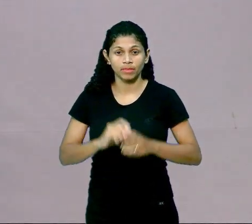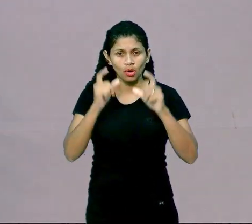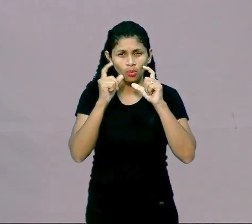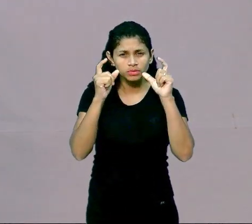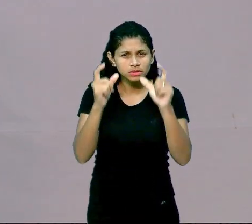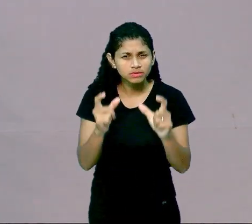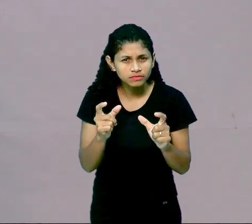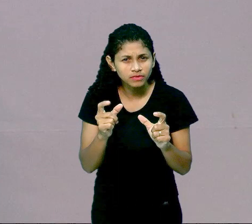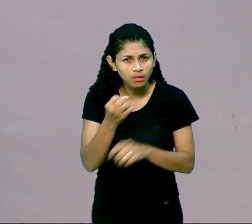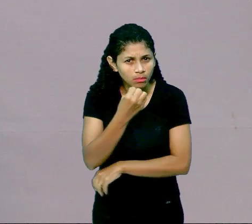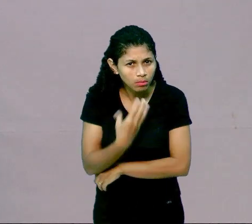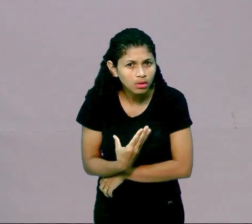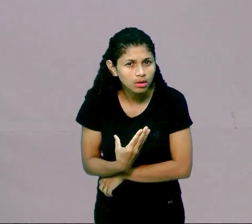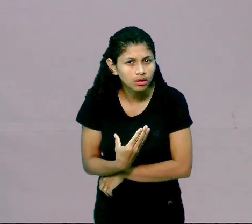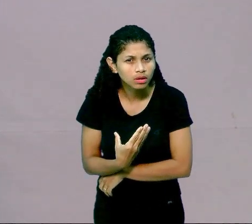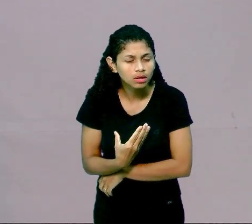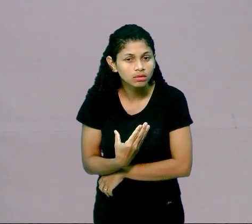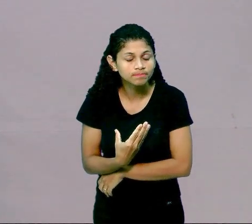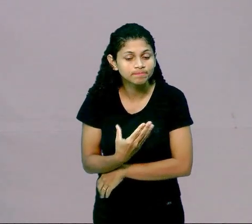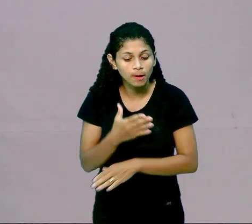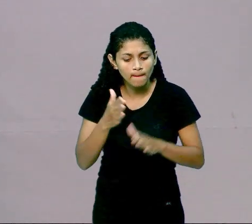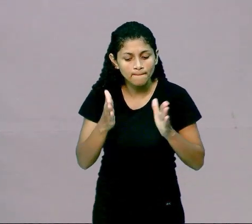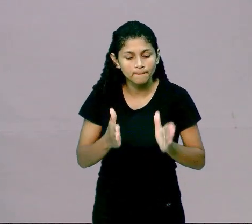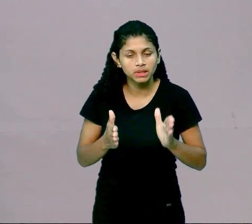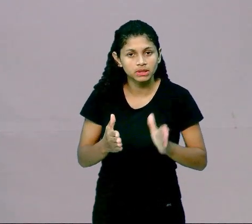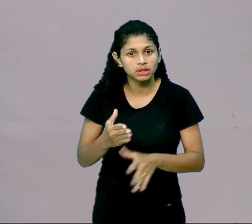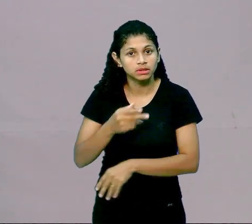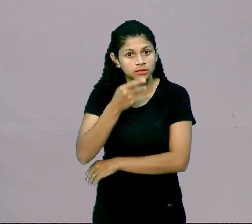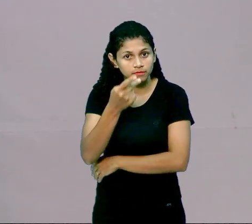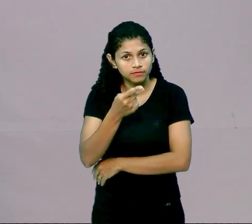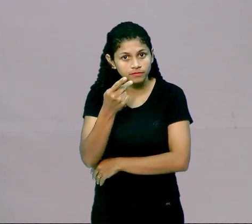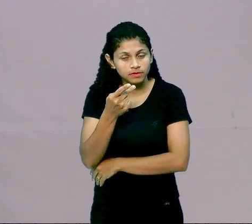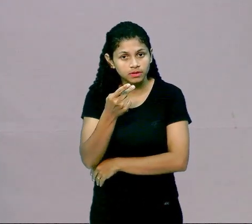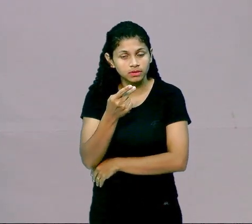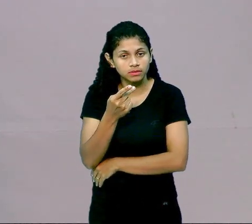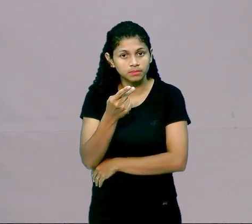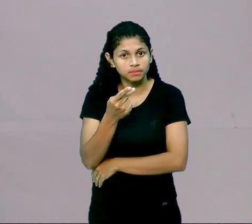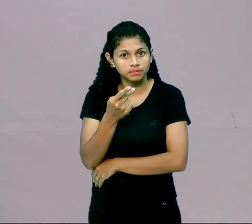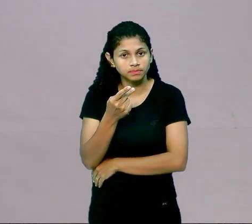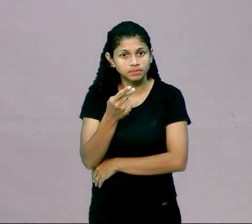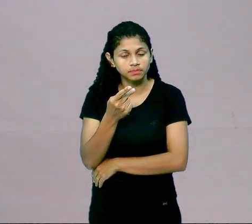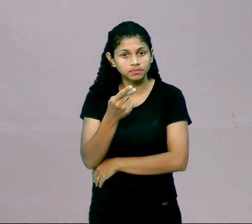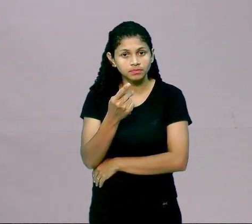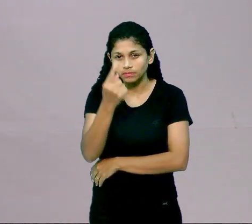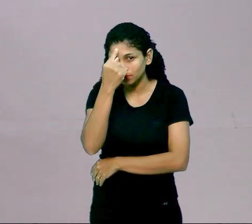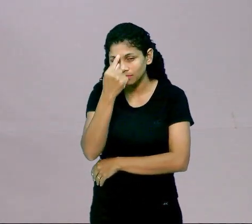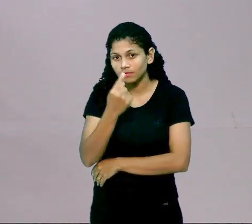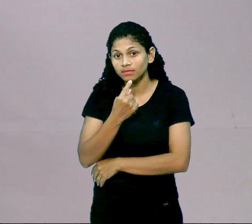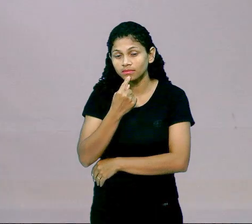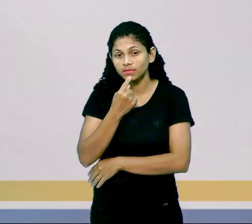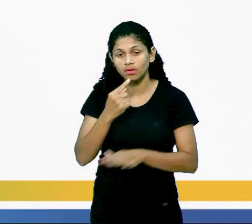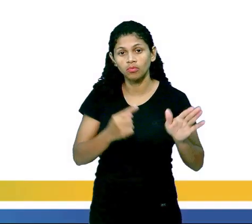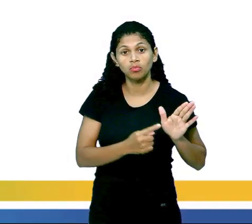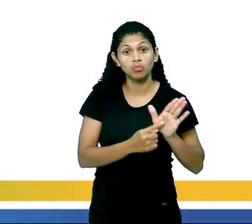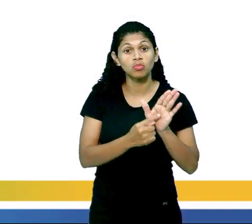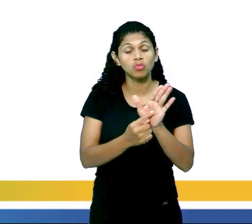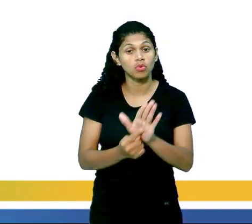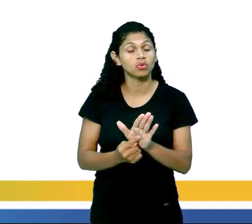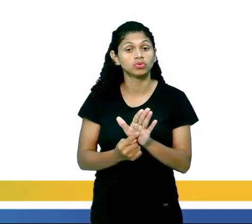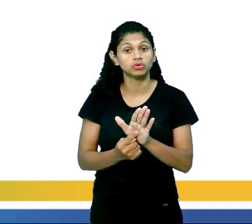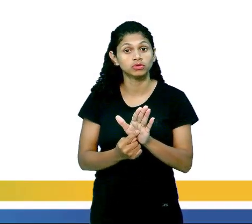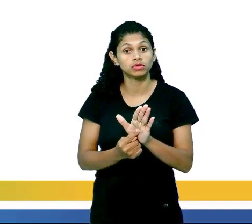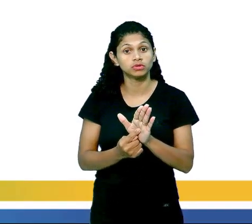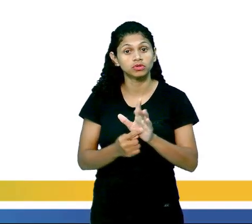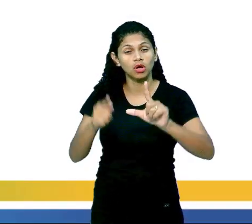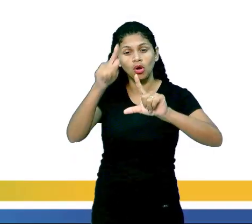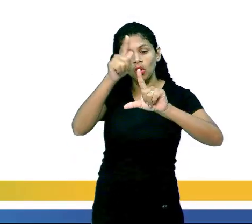Observaram bem que naquela parte que a gente fala do diagrama, ele mostra no gráfico, pessoal. Dá para